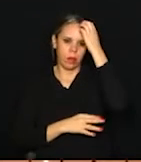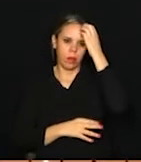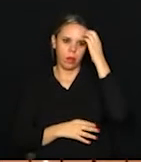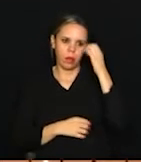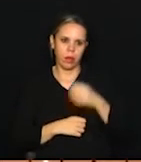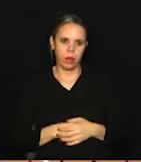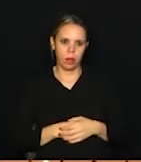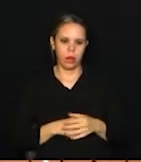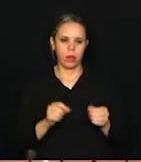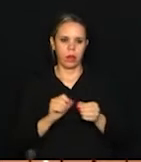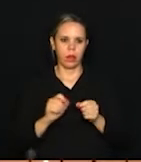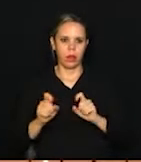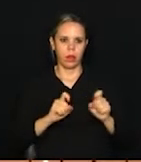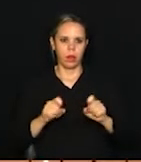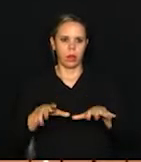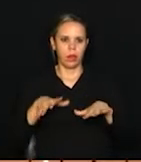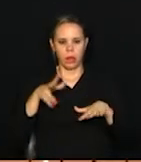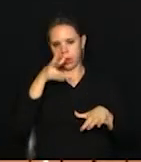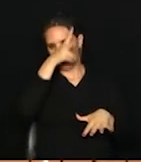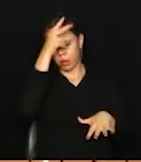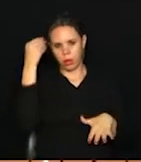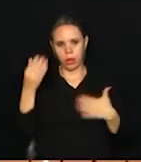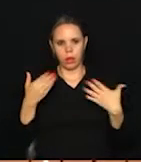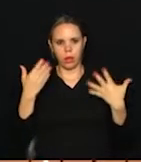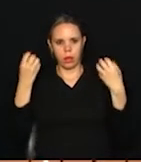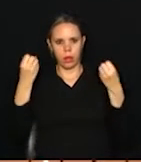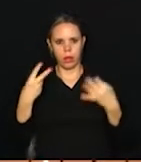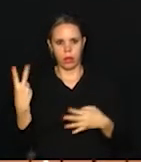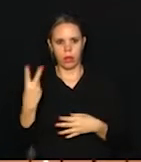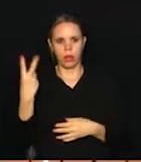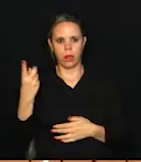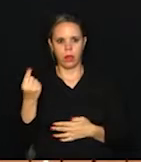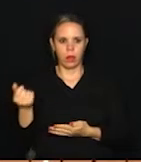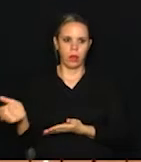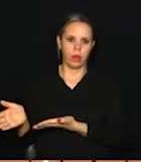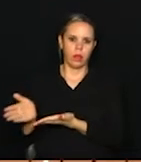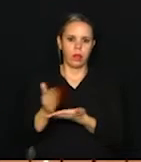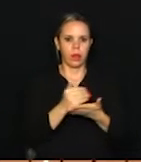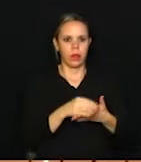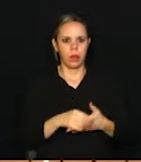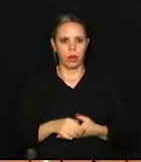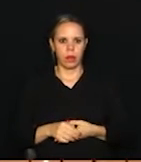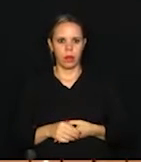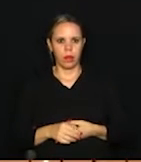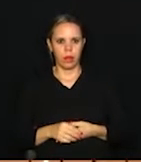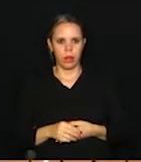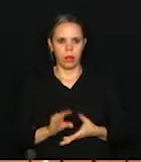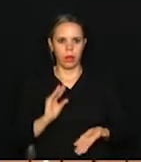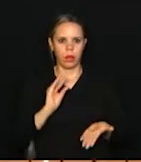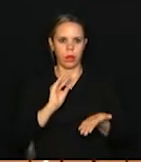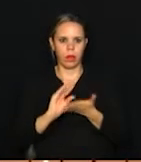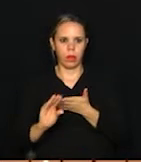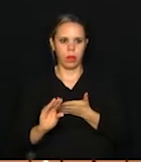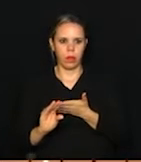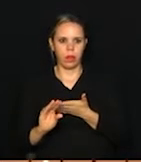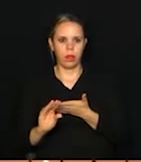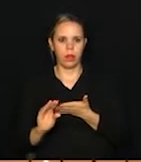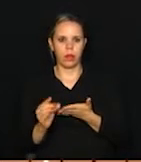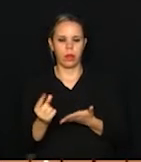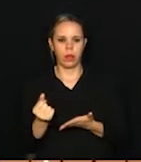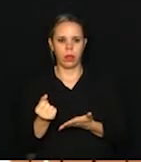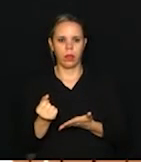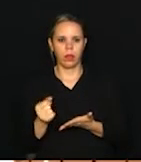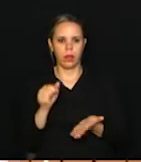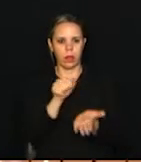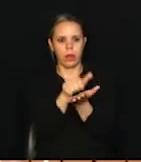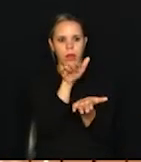Municipal de fazer audiência pública para debater sobre os valores arrecadados e sobre a destinação desses recursos, dessas